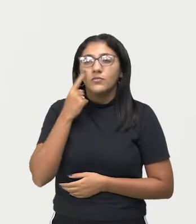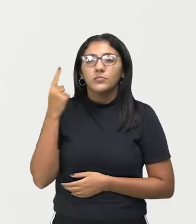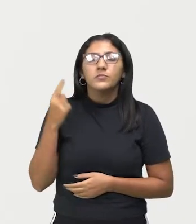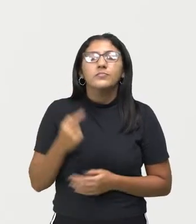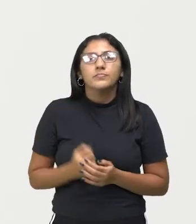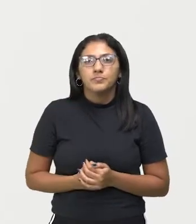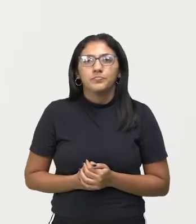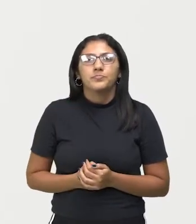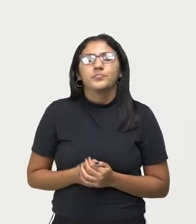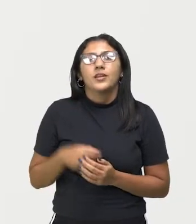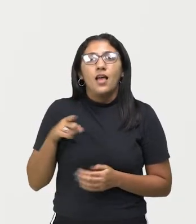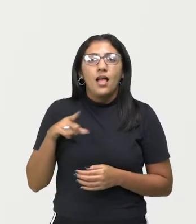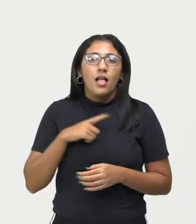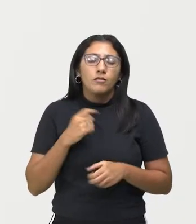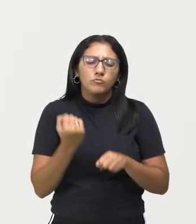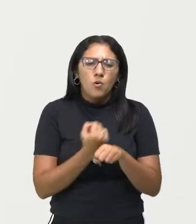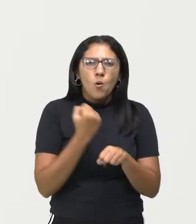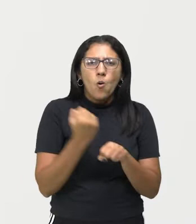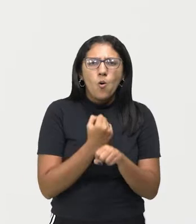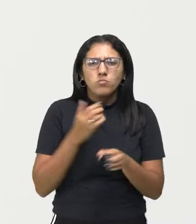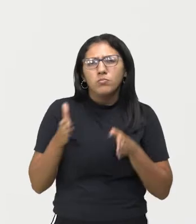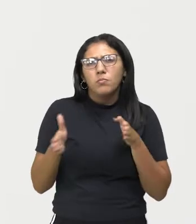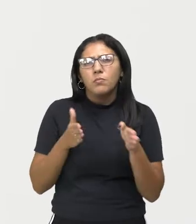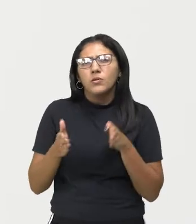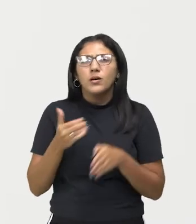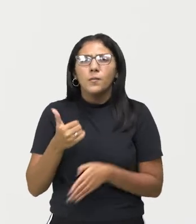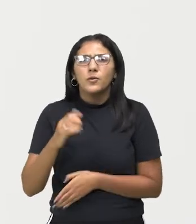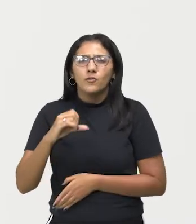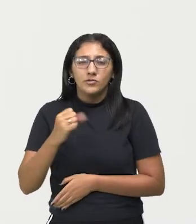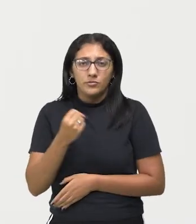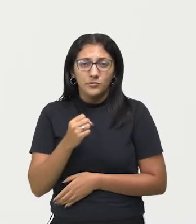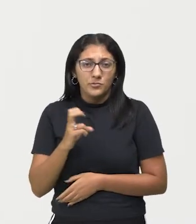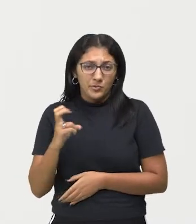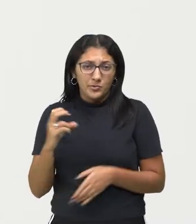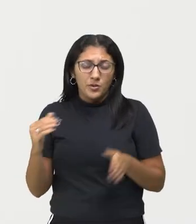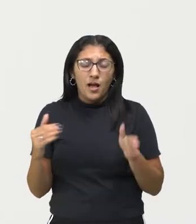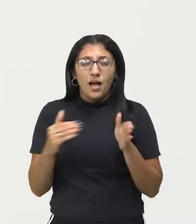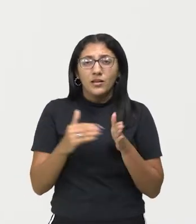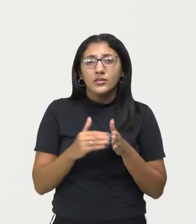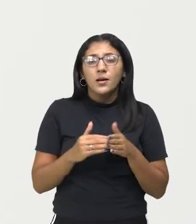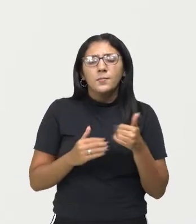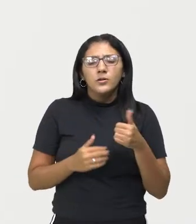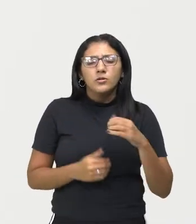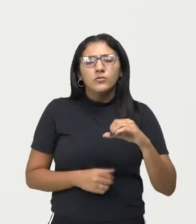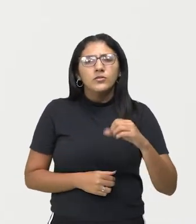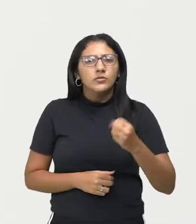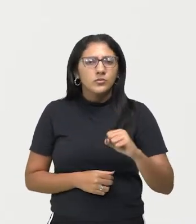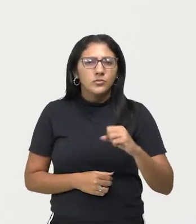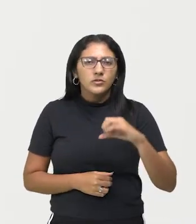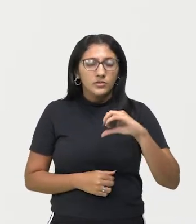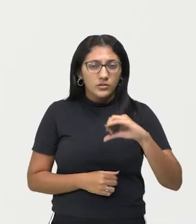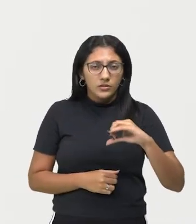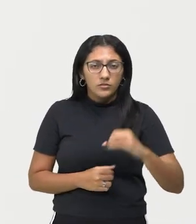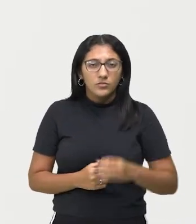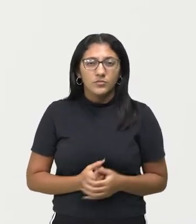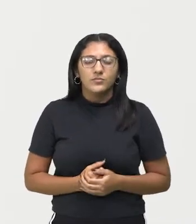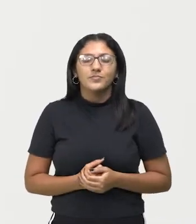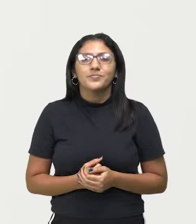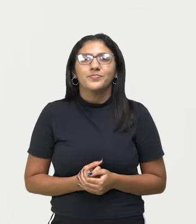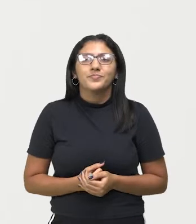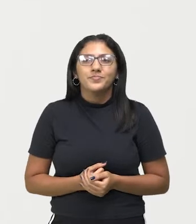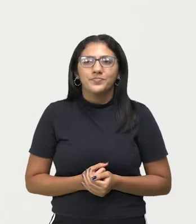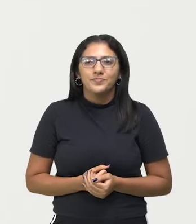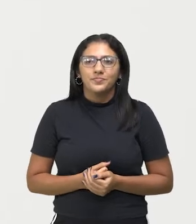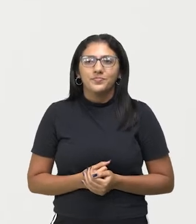usina hidrelétrica ela foi construída entre os anos de 1985 a 1989. Tá?